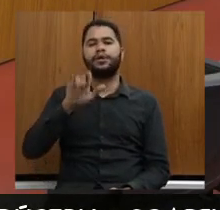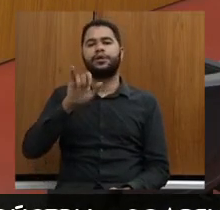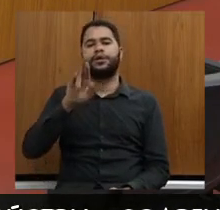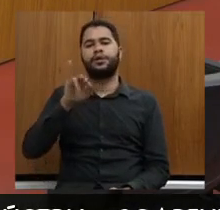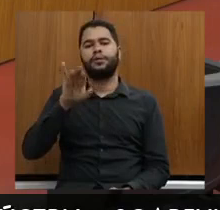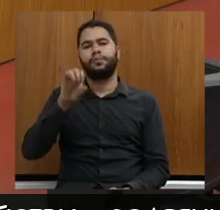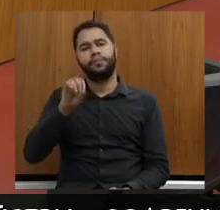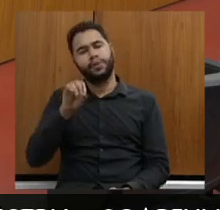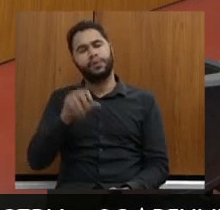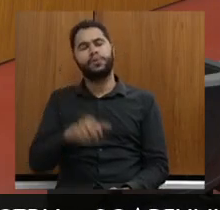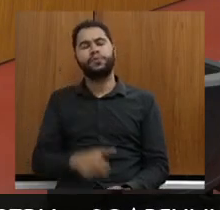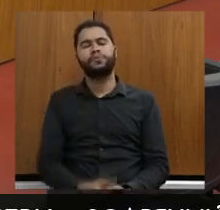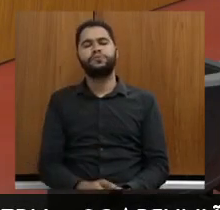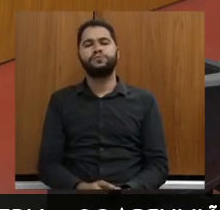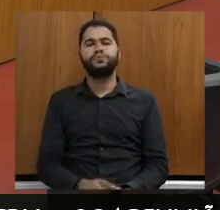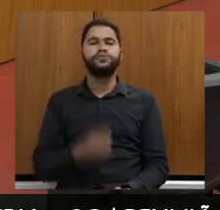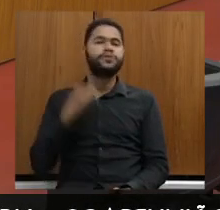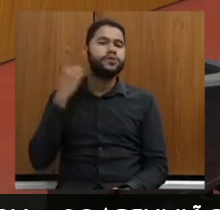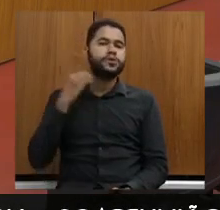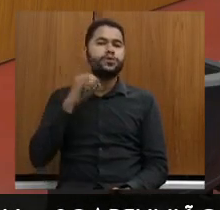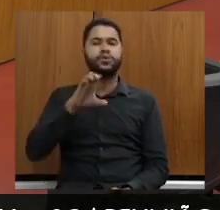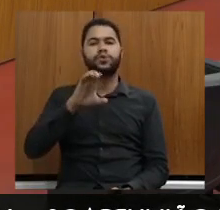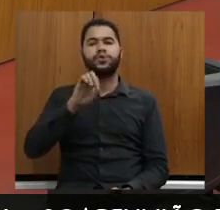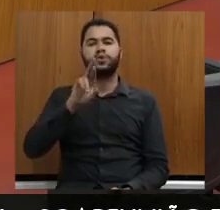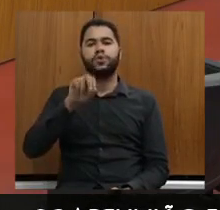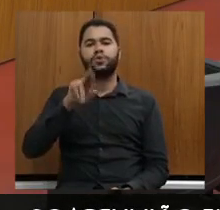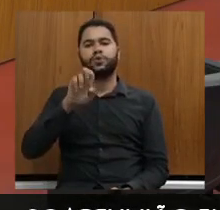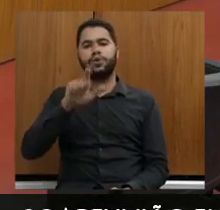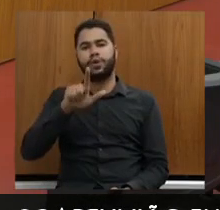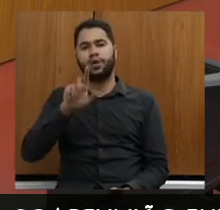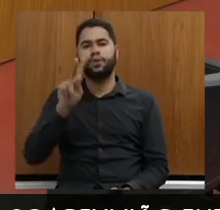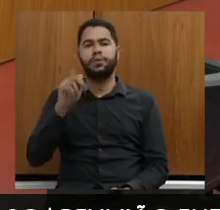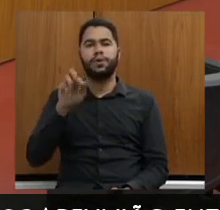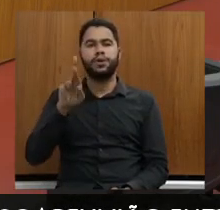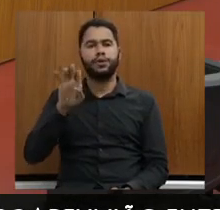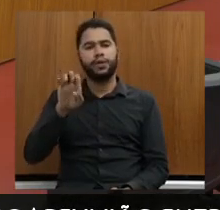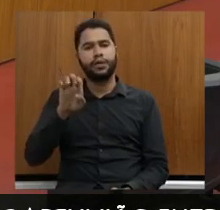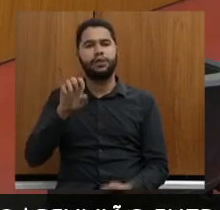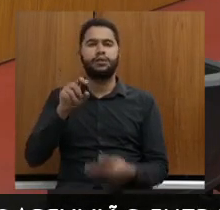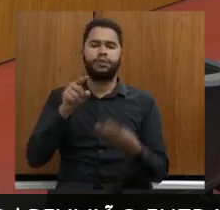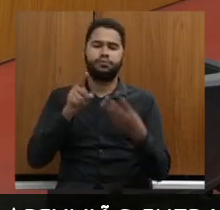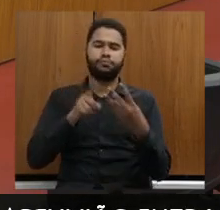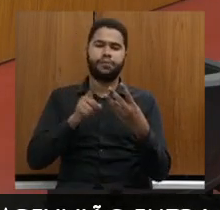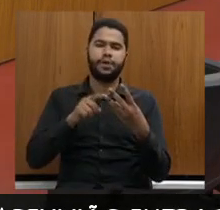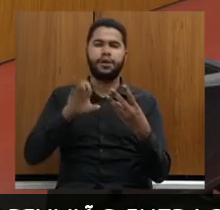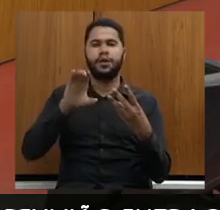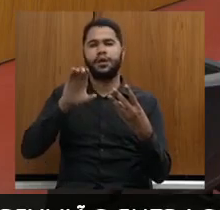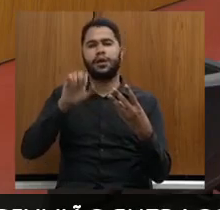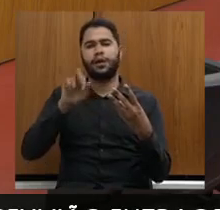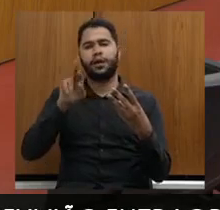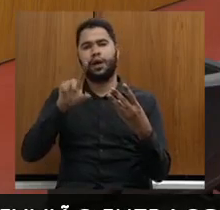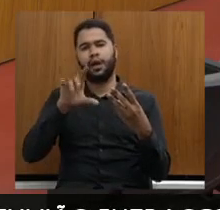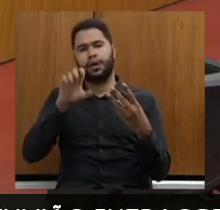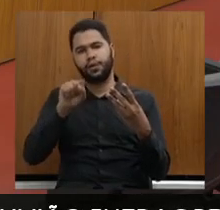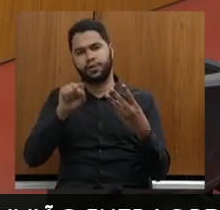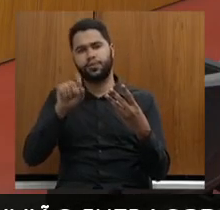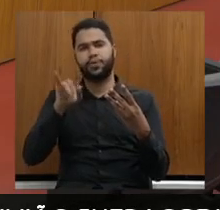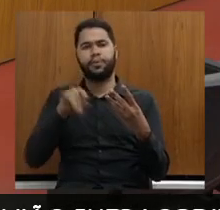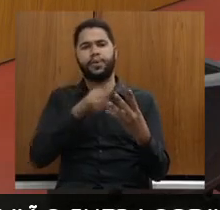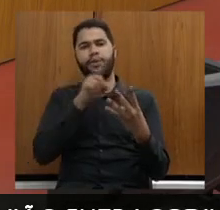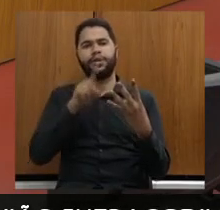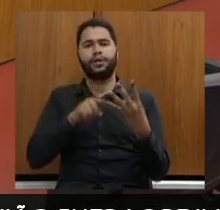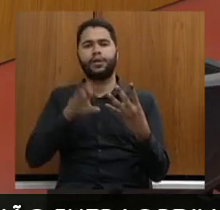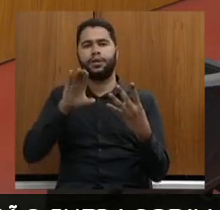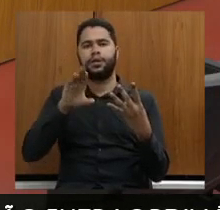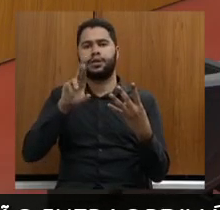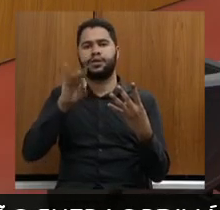legado Deputado Coronel Henrique Carlos Pimenta também Cristiano